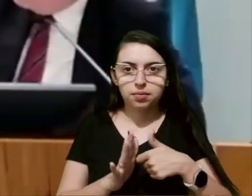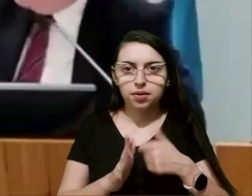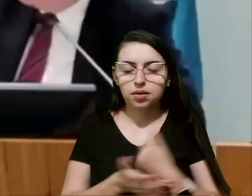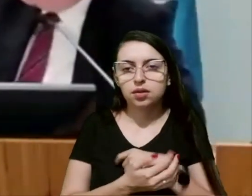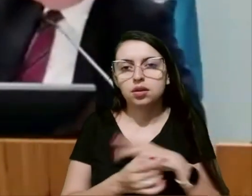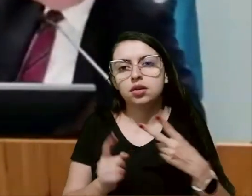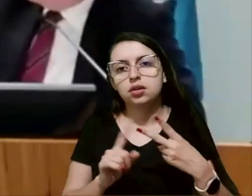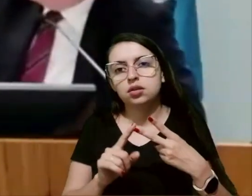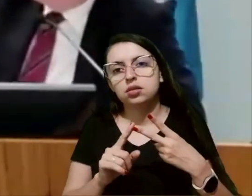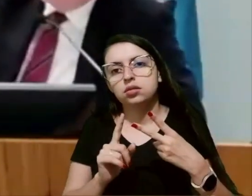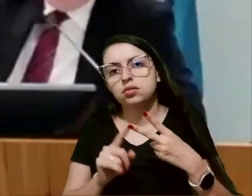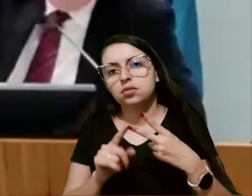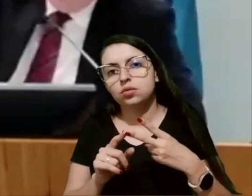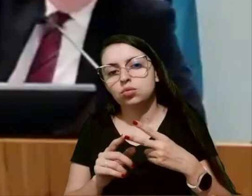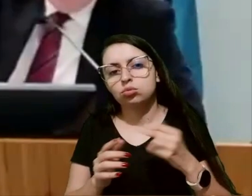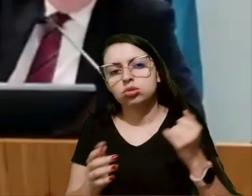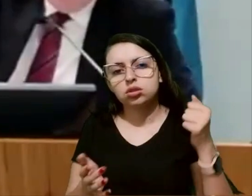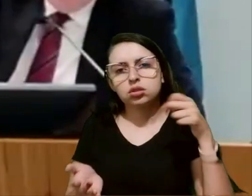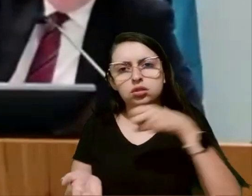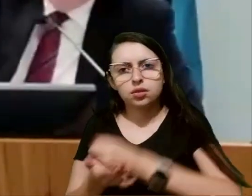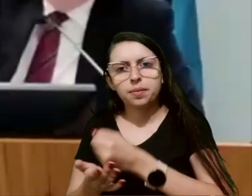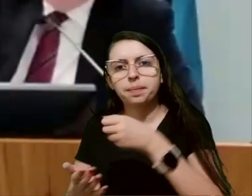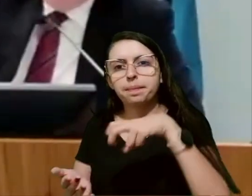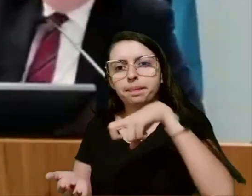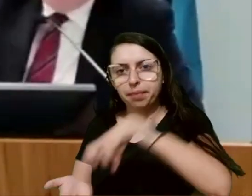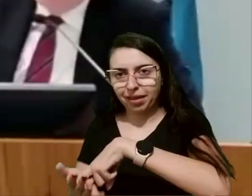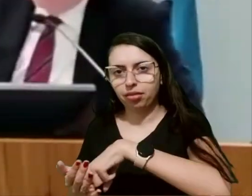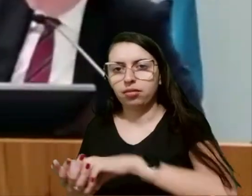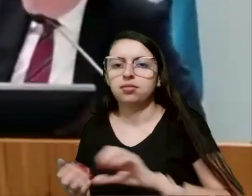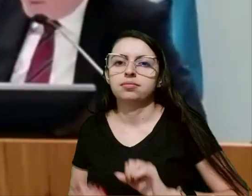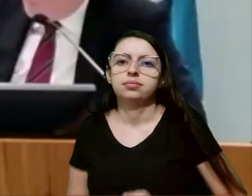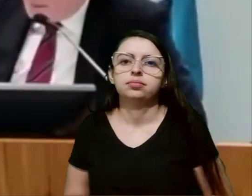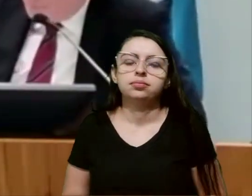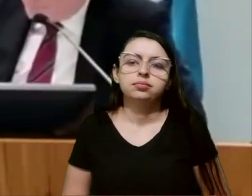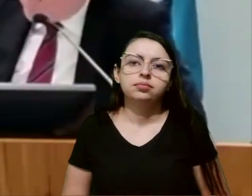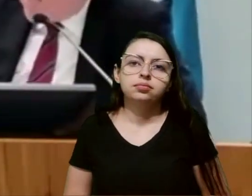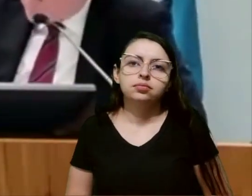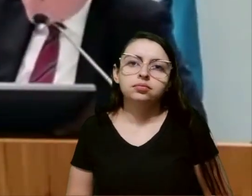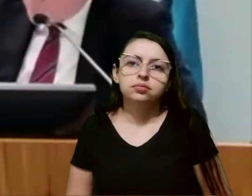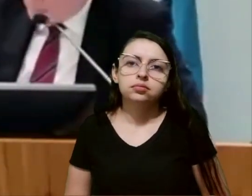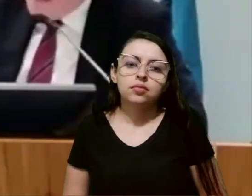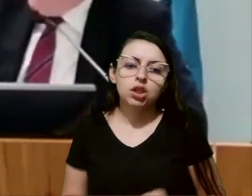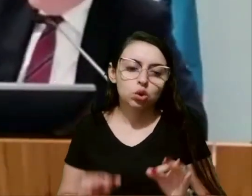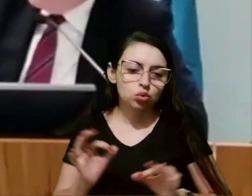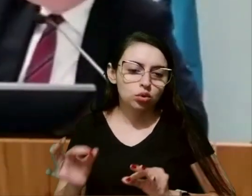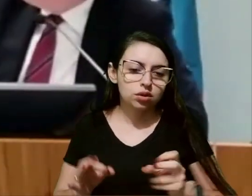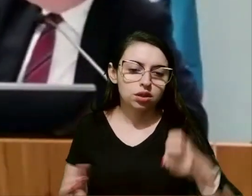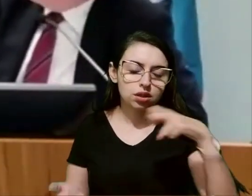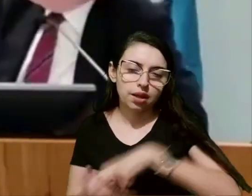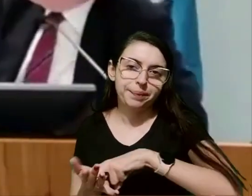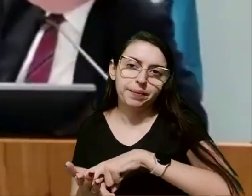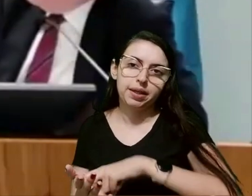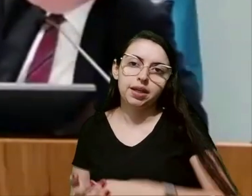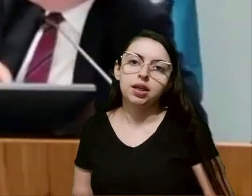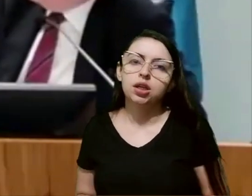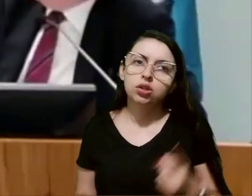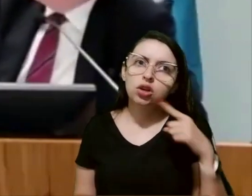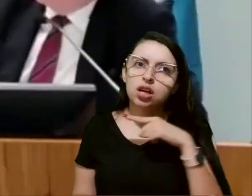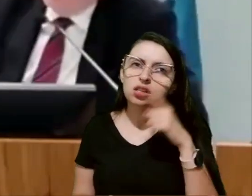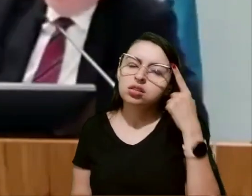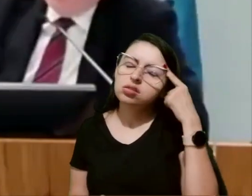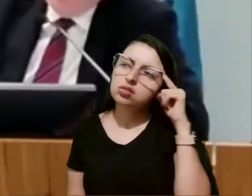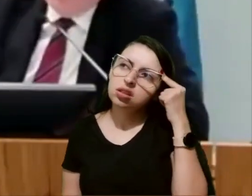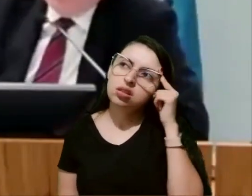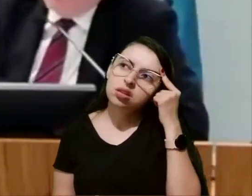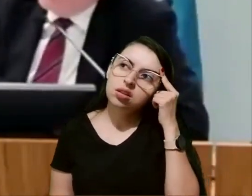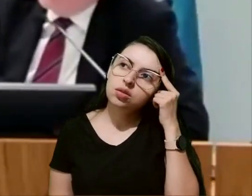primeira posição. E o sentence é a fixação da pena, a dosimetria da pena. E na dosimetria da pena, a percepção que